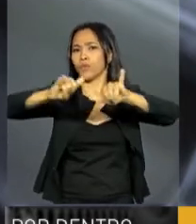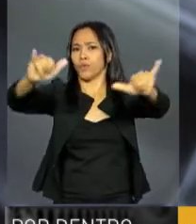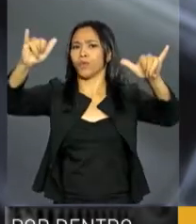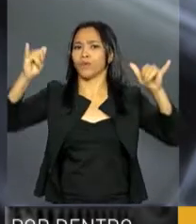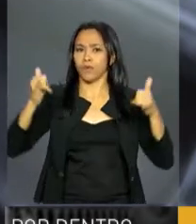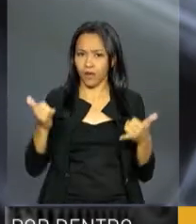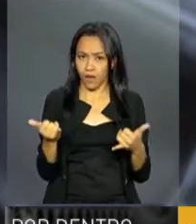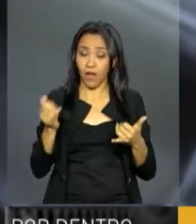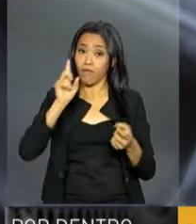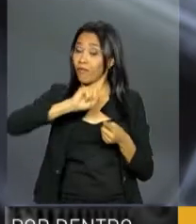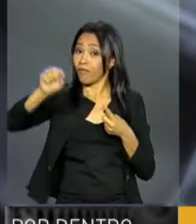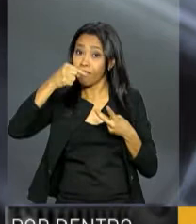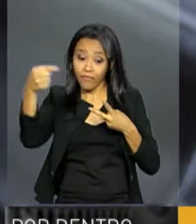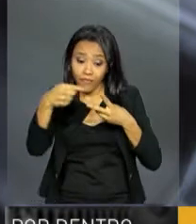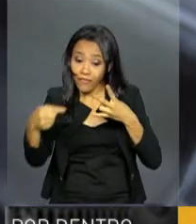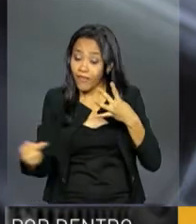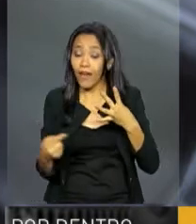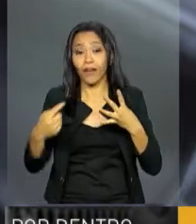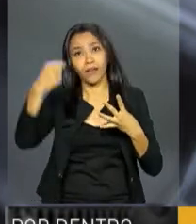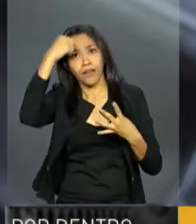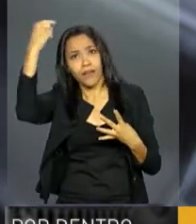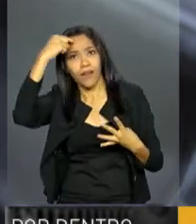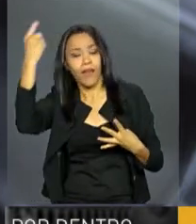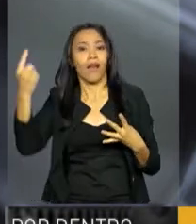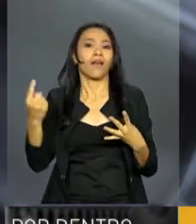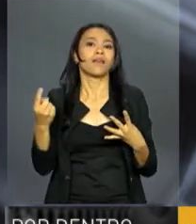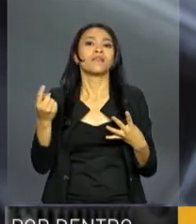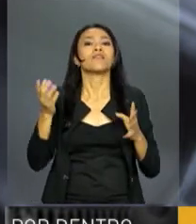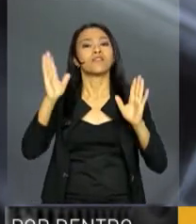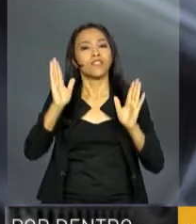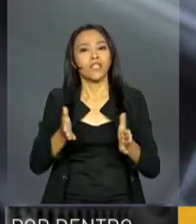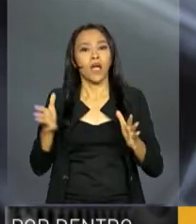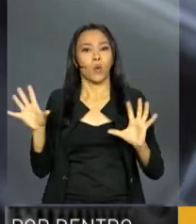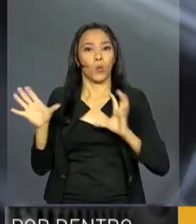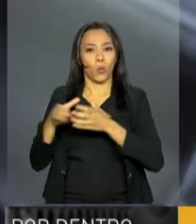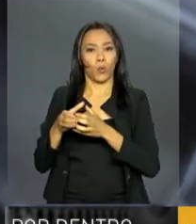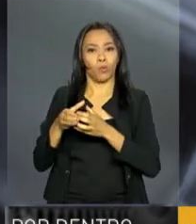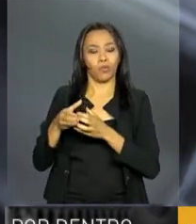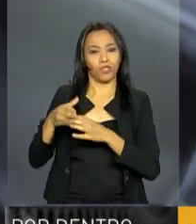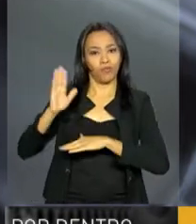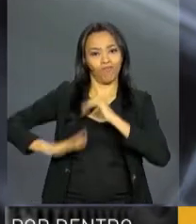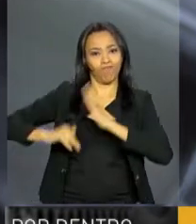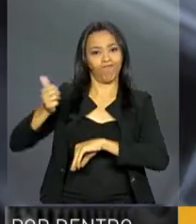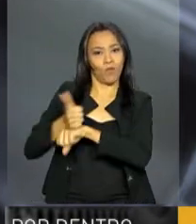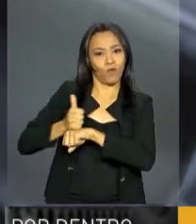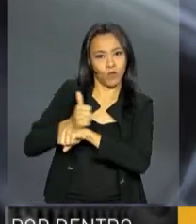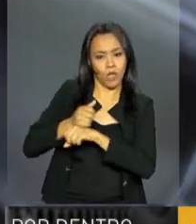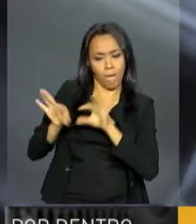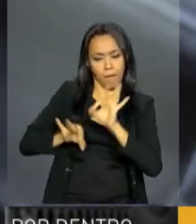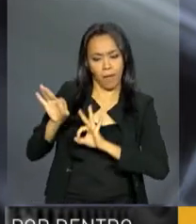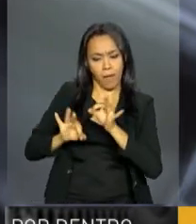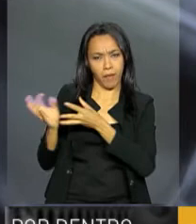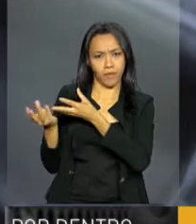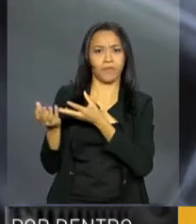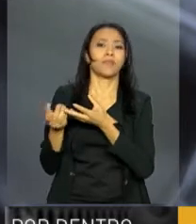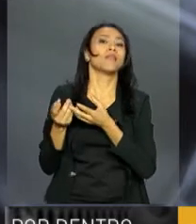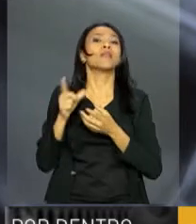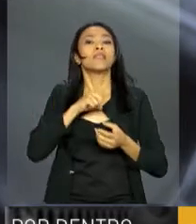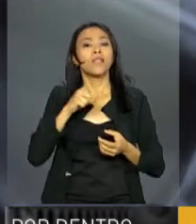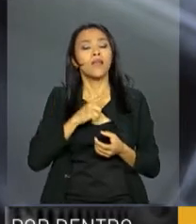muitas coisas criativas inventivas que estão sendo concebidas por uma equipe importante para que o programa tenha uma sustentação